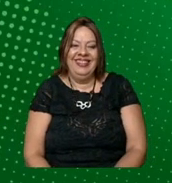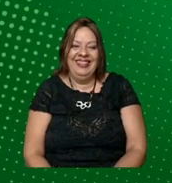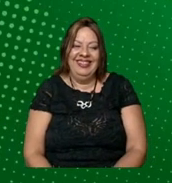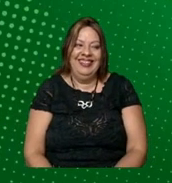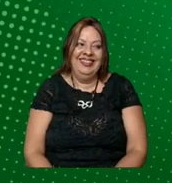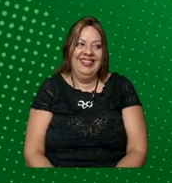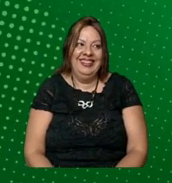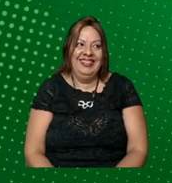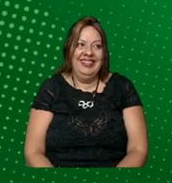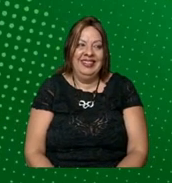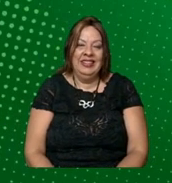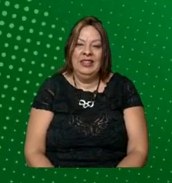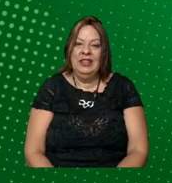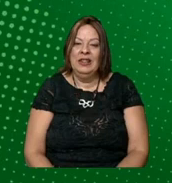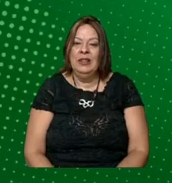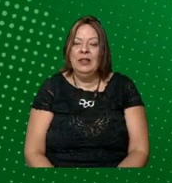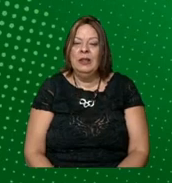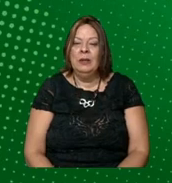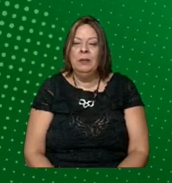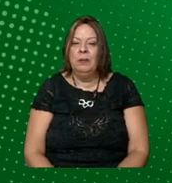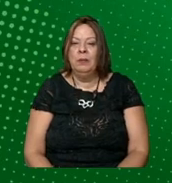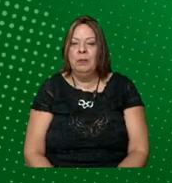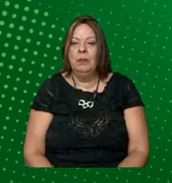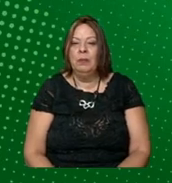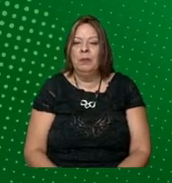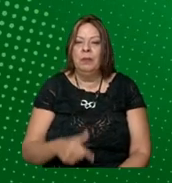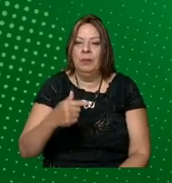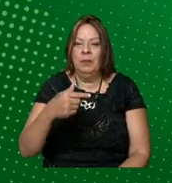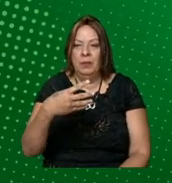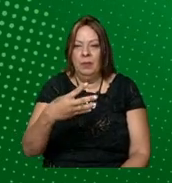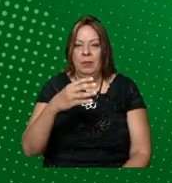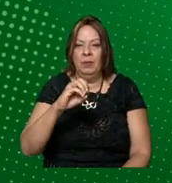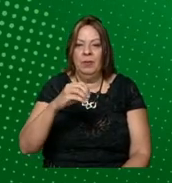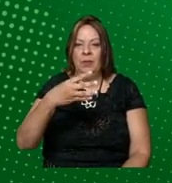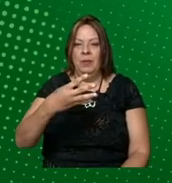levou. E quem levou também foi o título